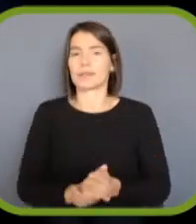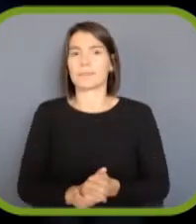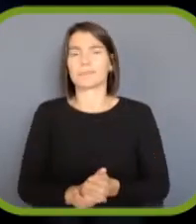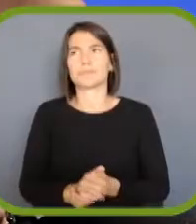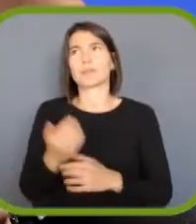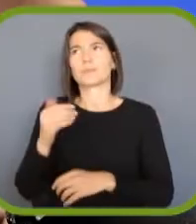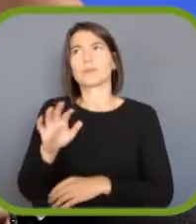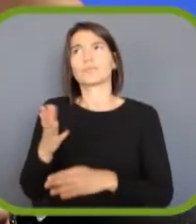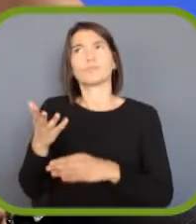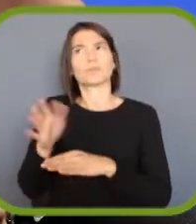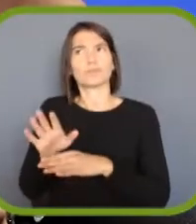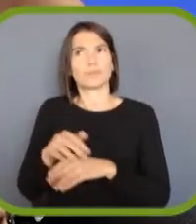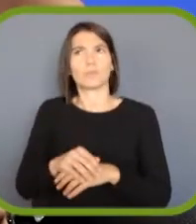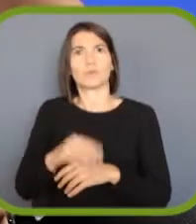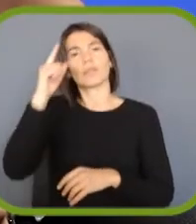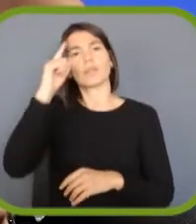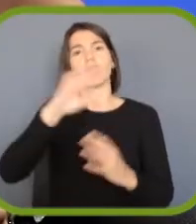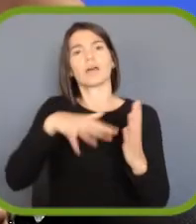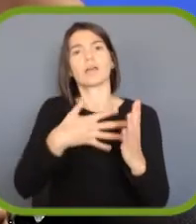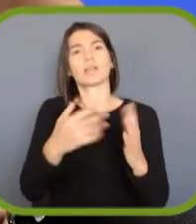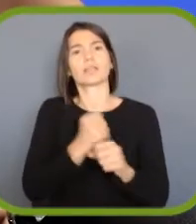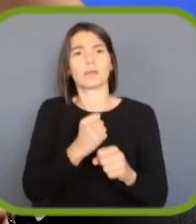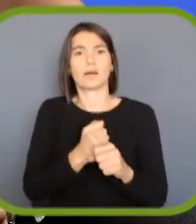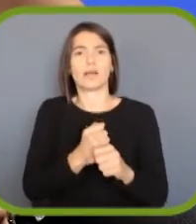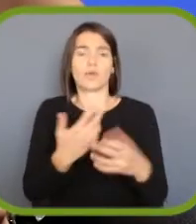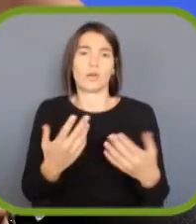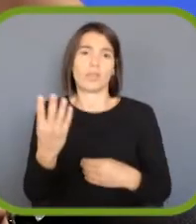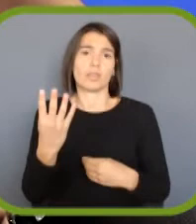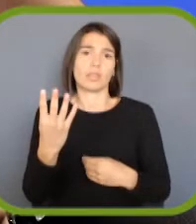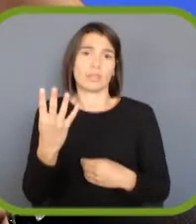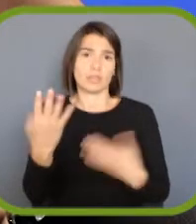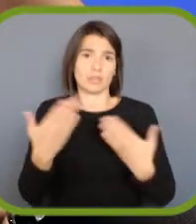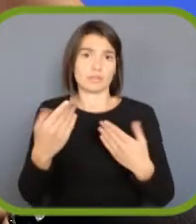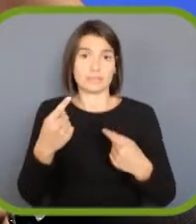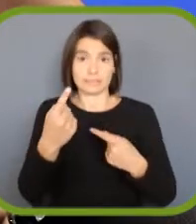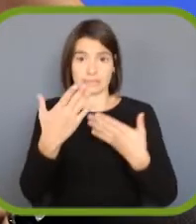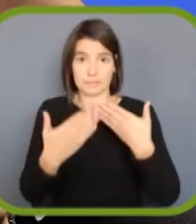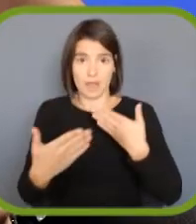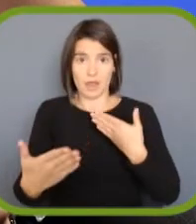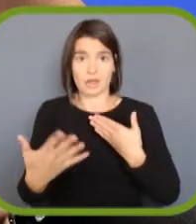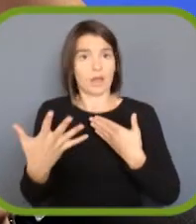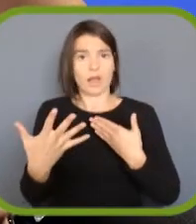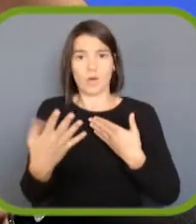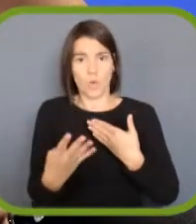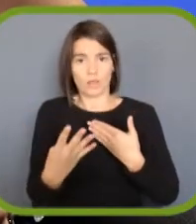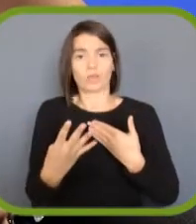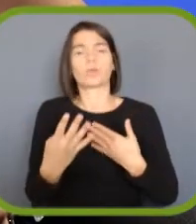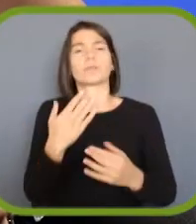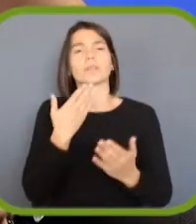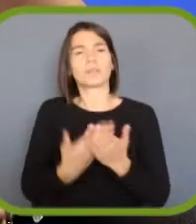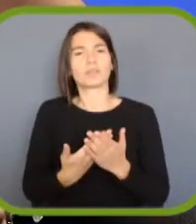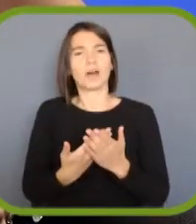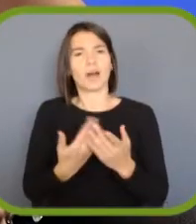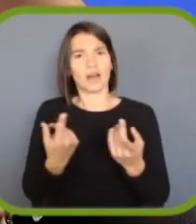discussão. Mas, por exemplo, mudar o calendário de trabalho para 4 dias semanais não